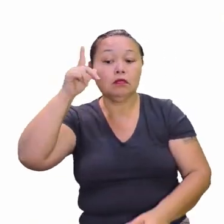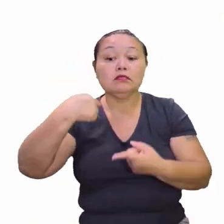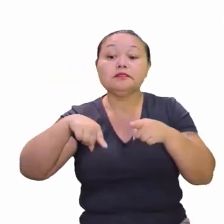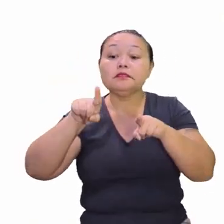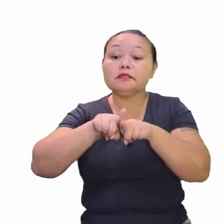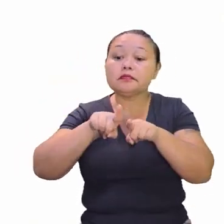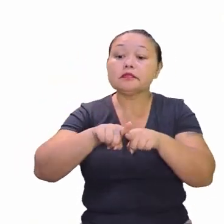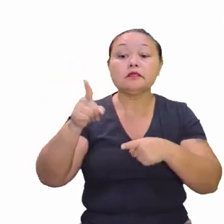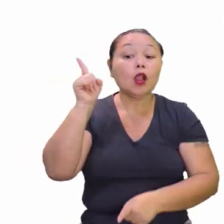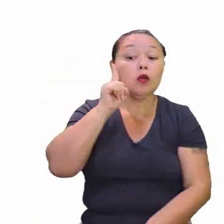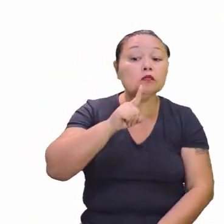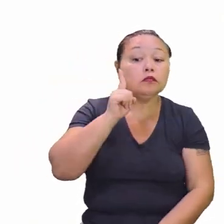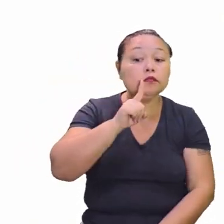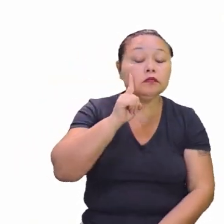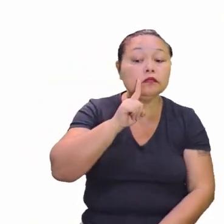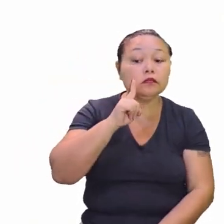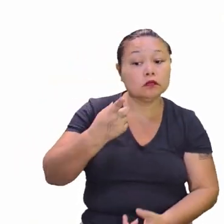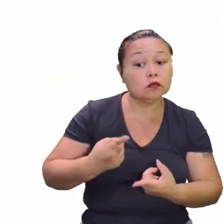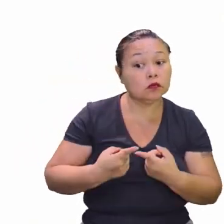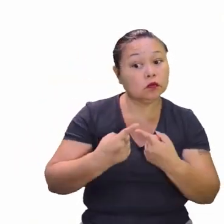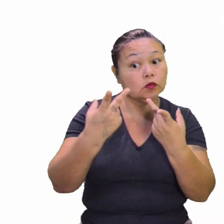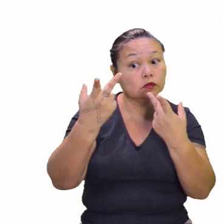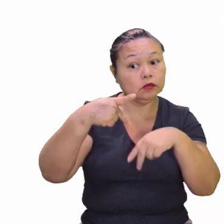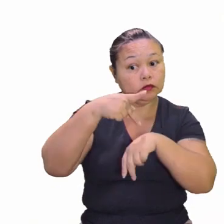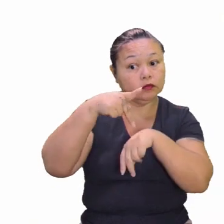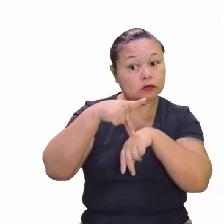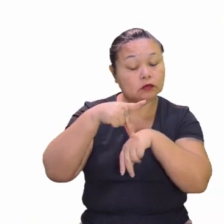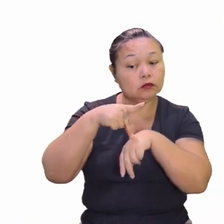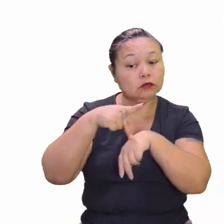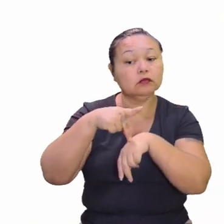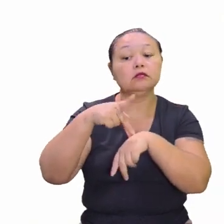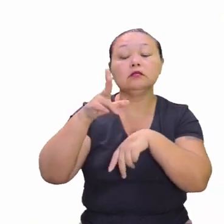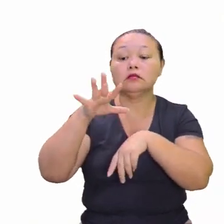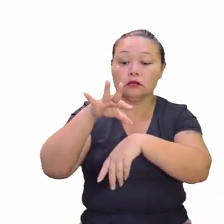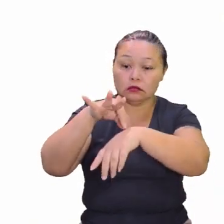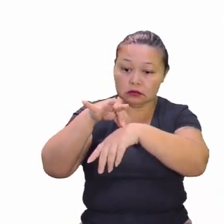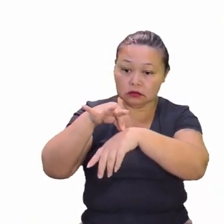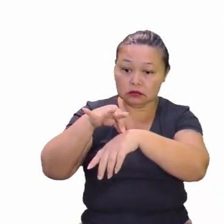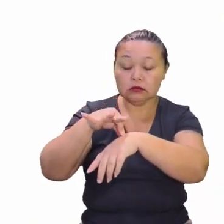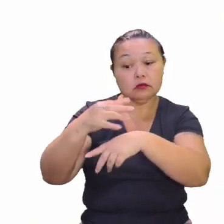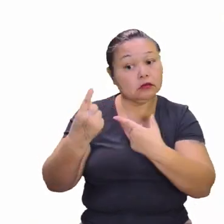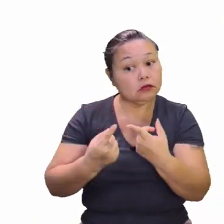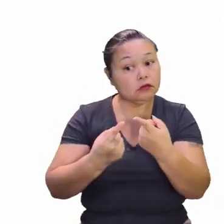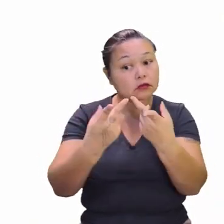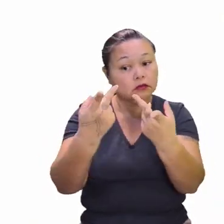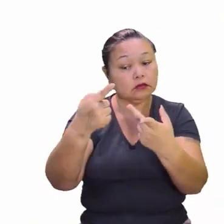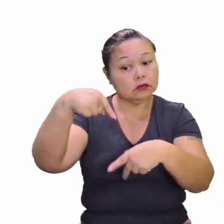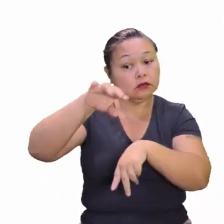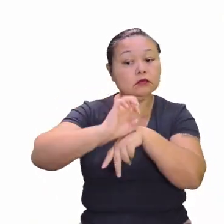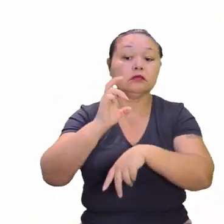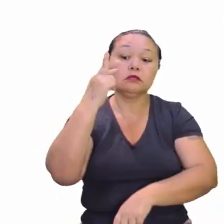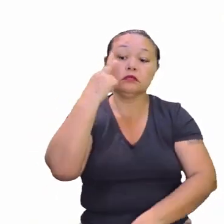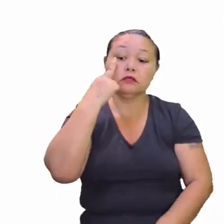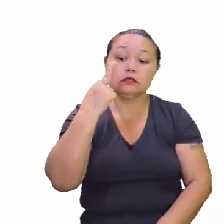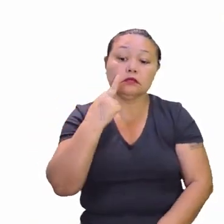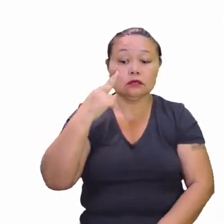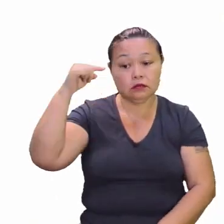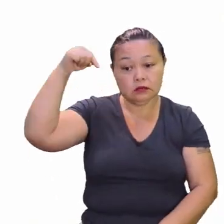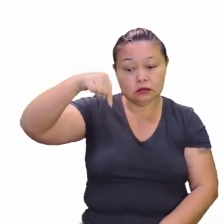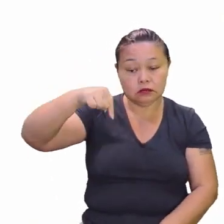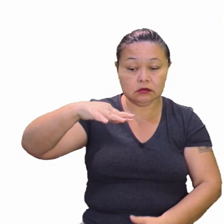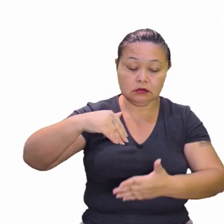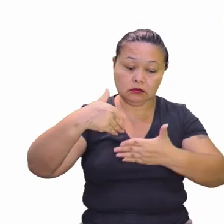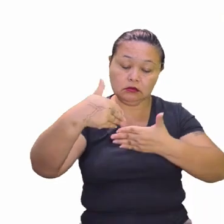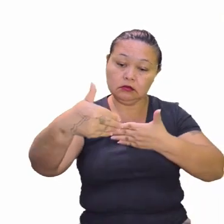Unidos. Ótimo. E essa exportação, né, no caso aí a carne para o abate, né, aqui de Rondônia é produzida